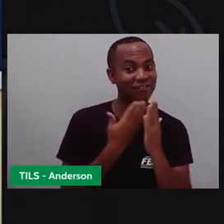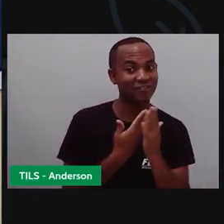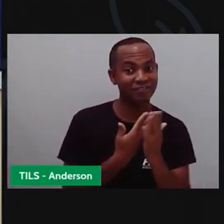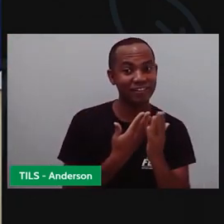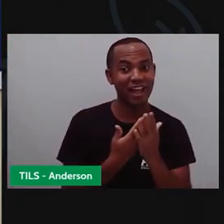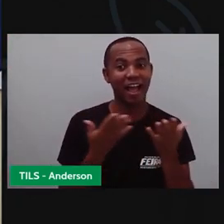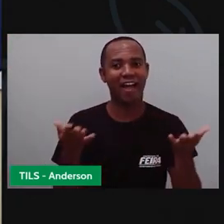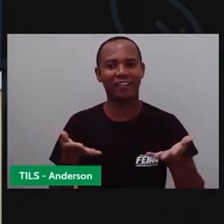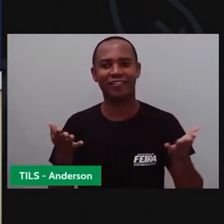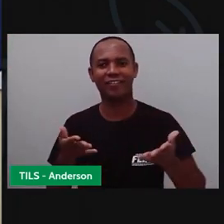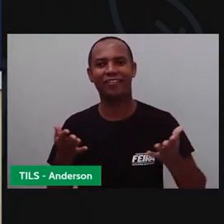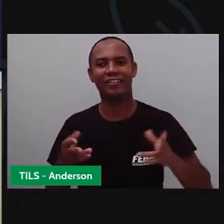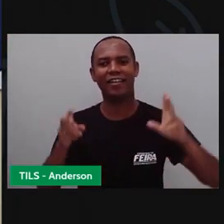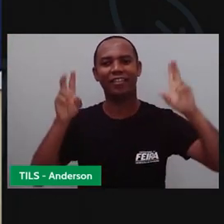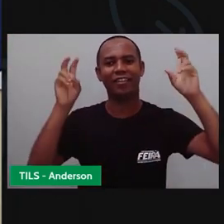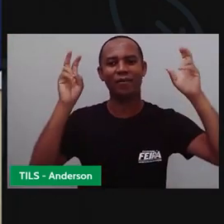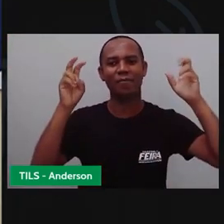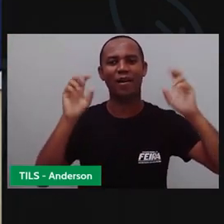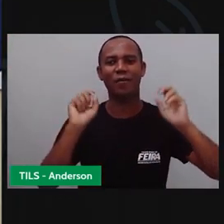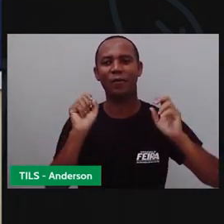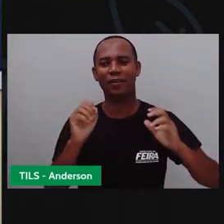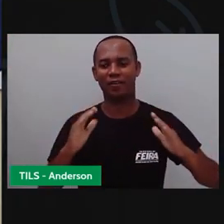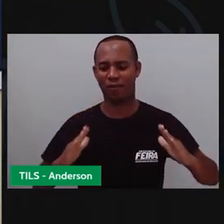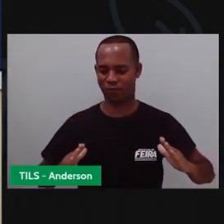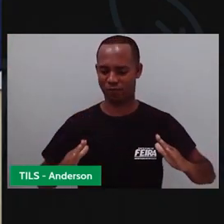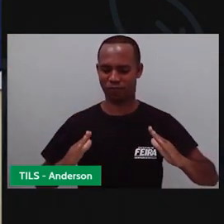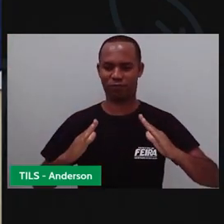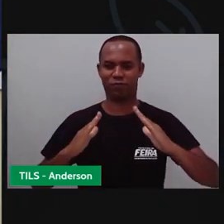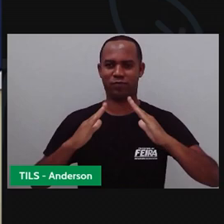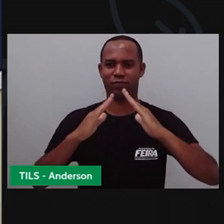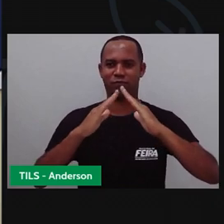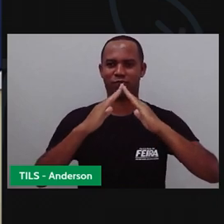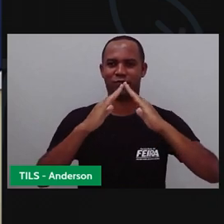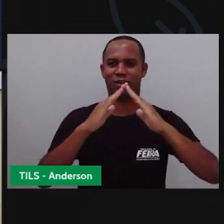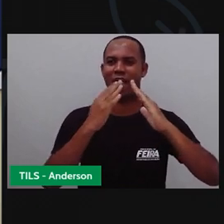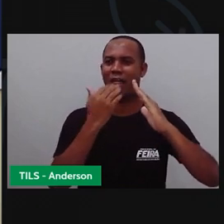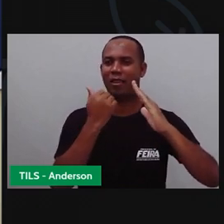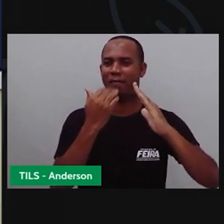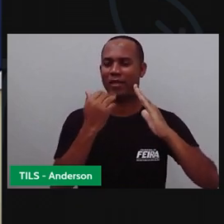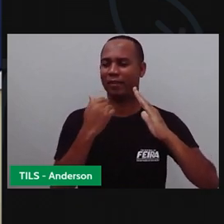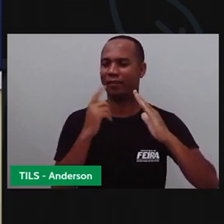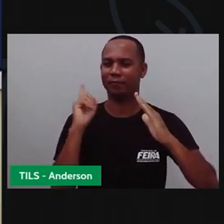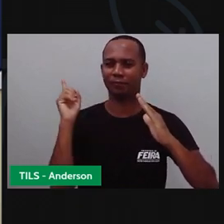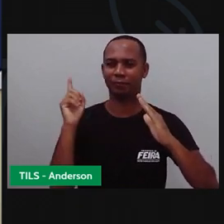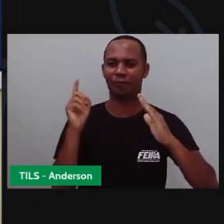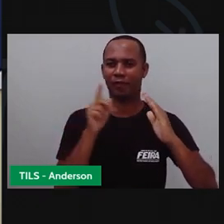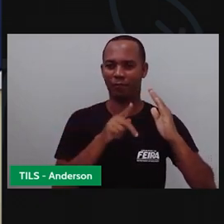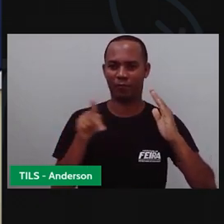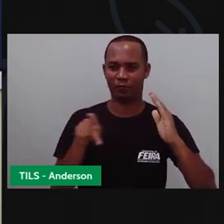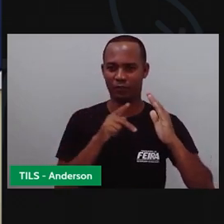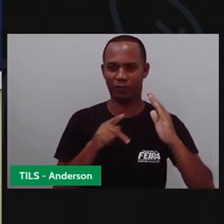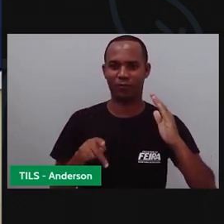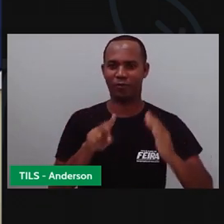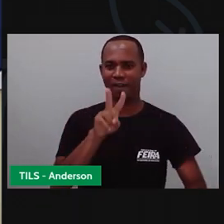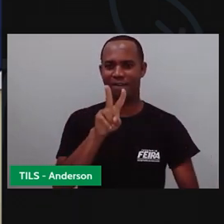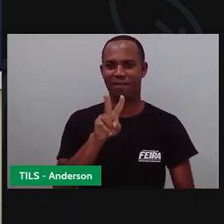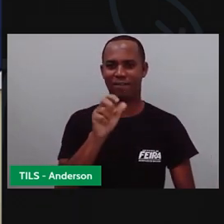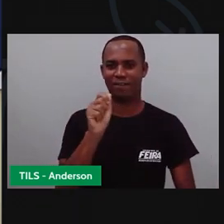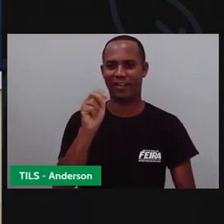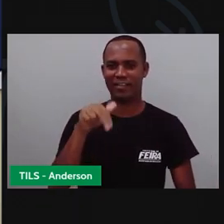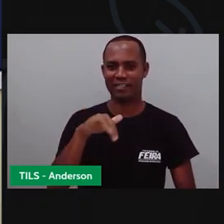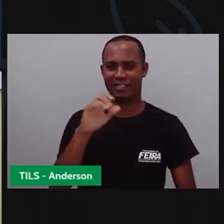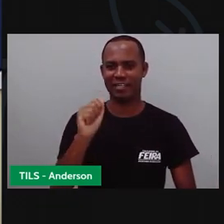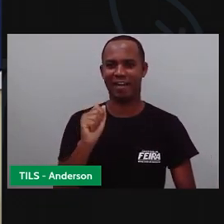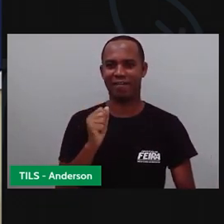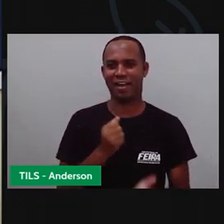não da nossa pirâmide alimentar pro Vânia será mais uma vez né auxiliar de palco a minha paquita porque eu sou a